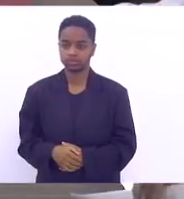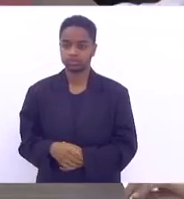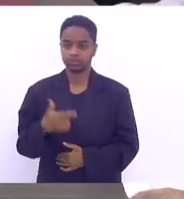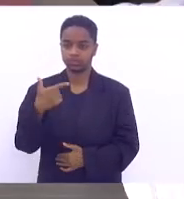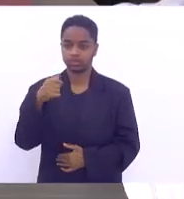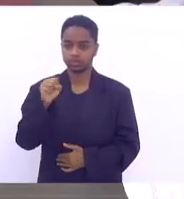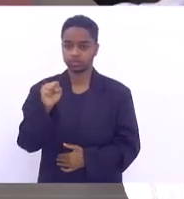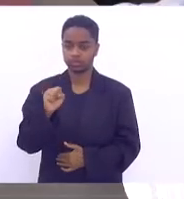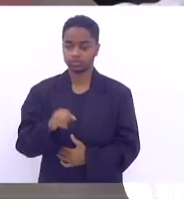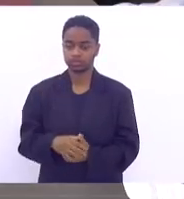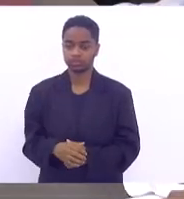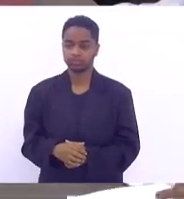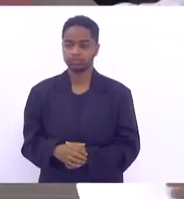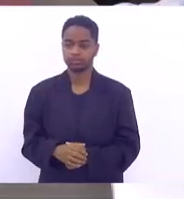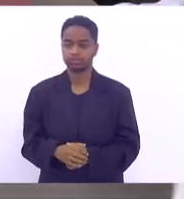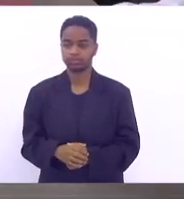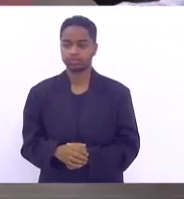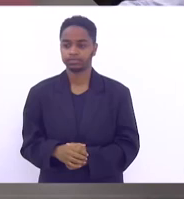28 da pauta.